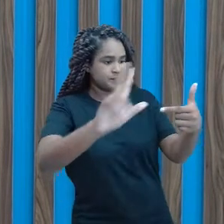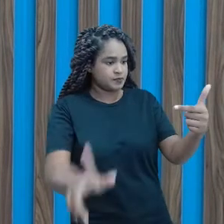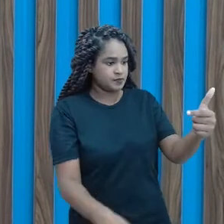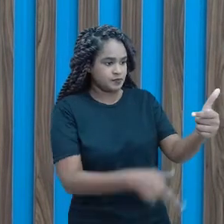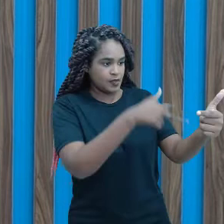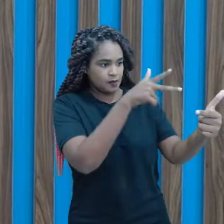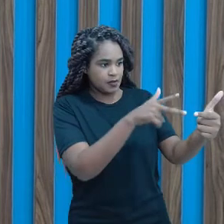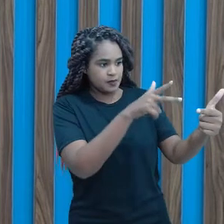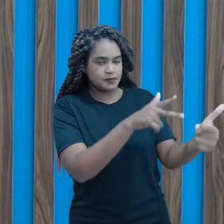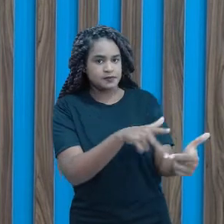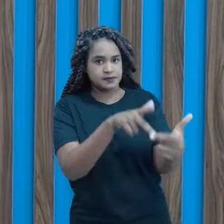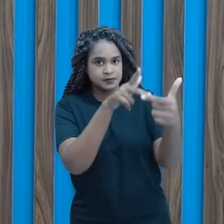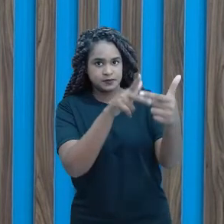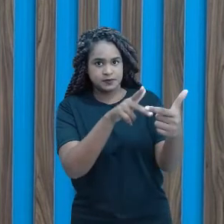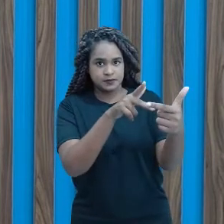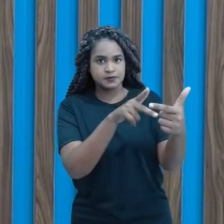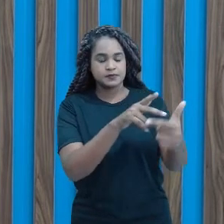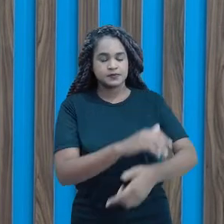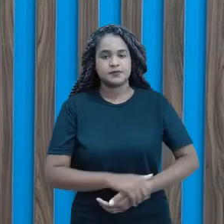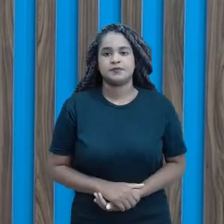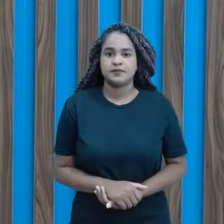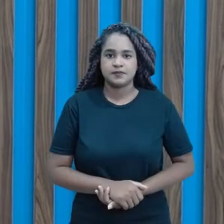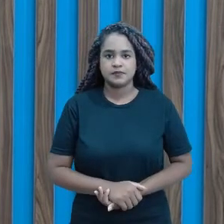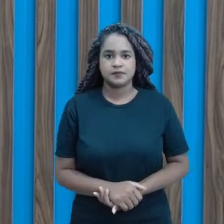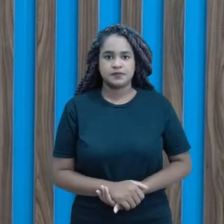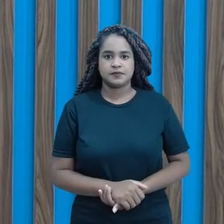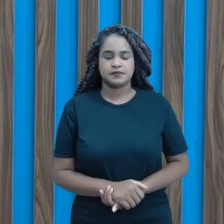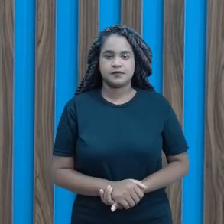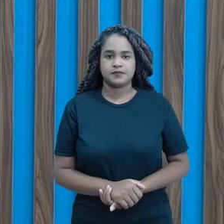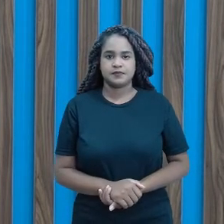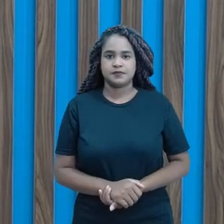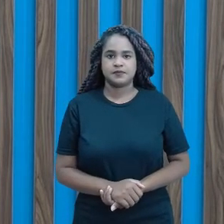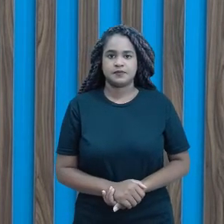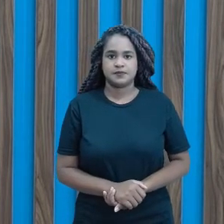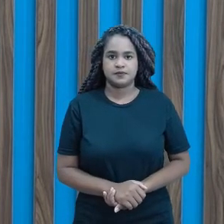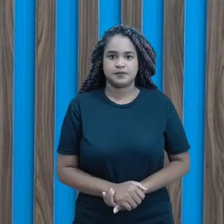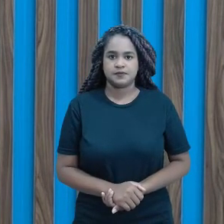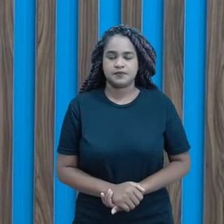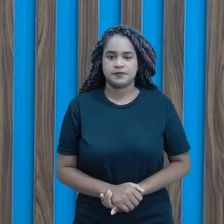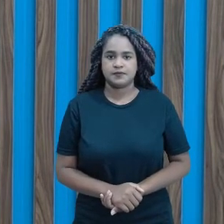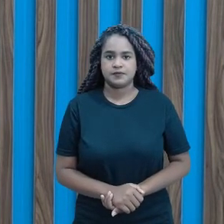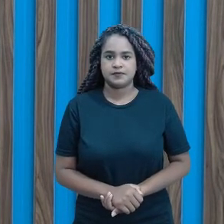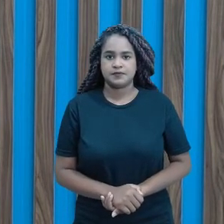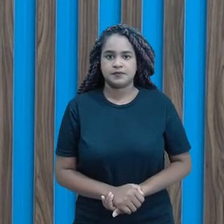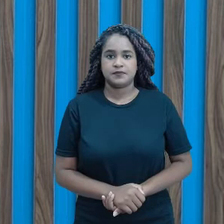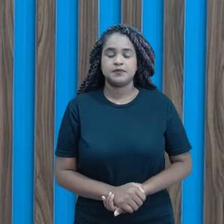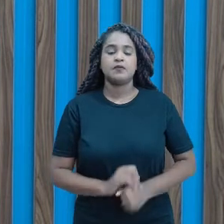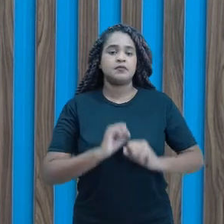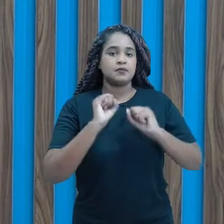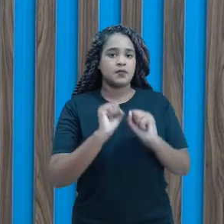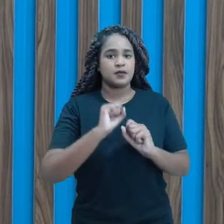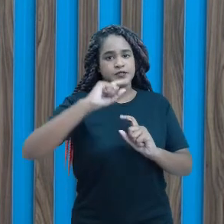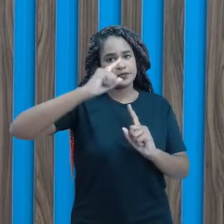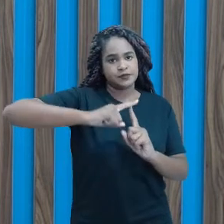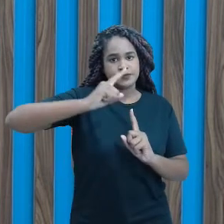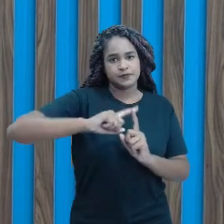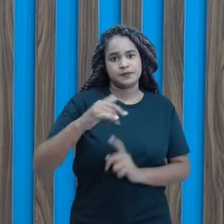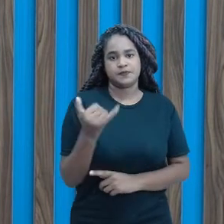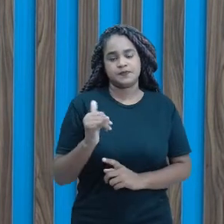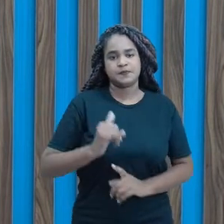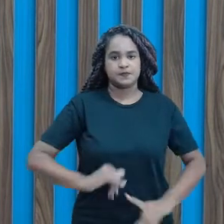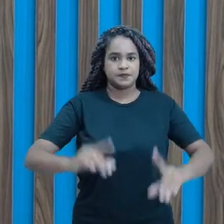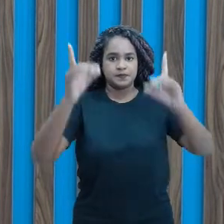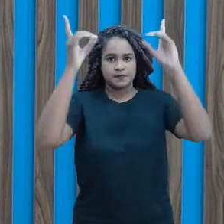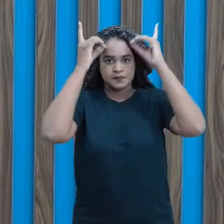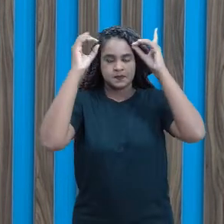aí nos 2 QR Codes que estão aparecendo aí na sua tela, certo? Seja ele o seu sistema operacional